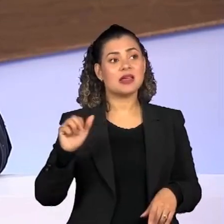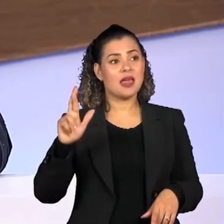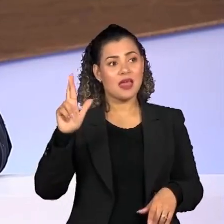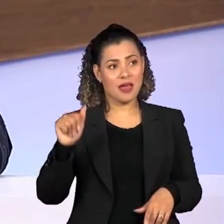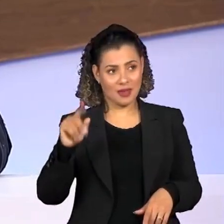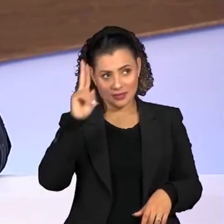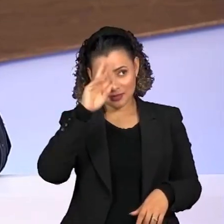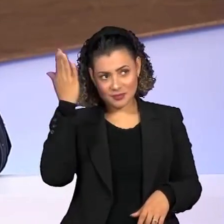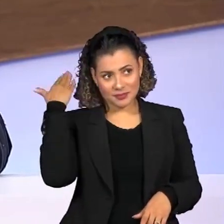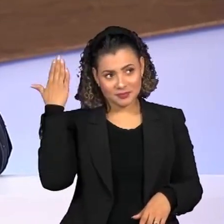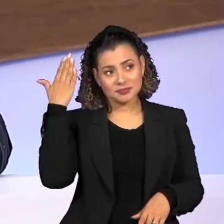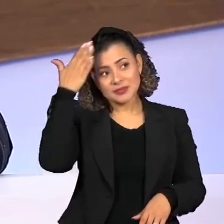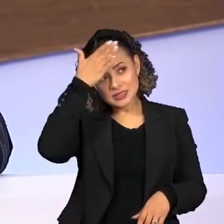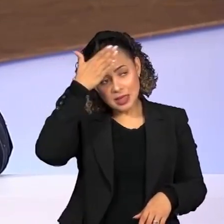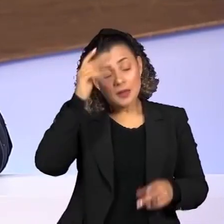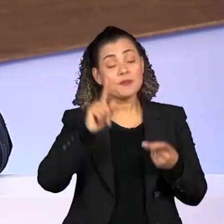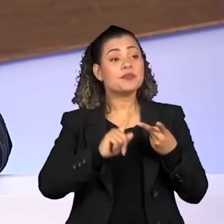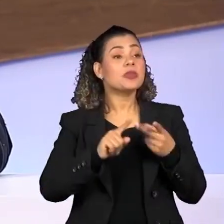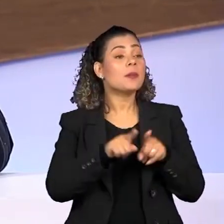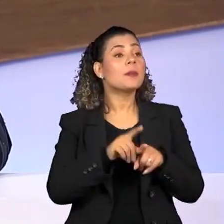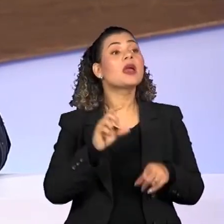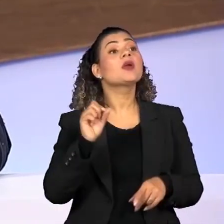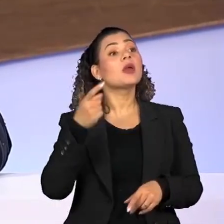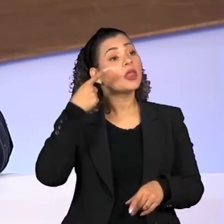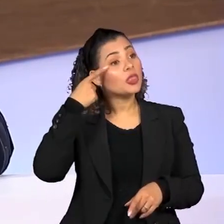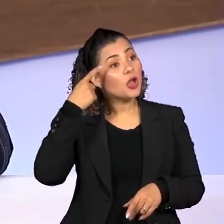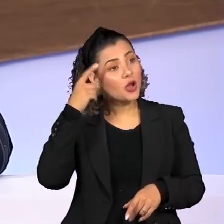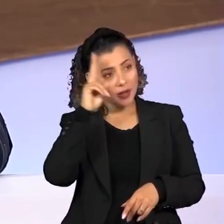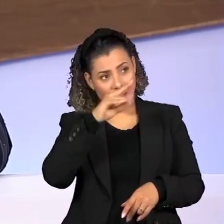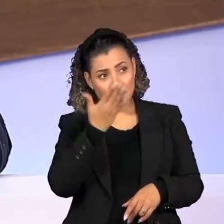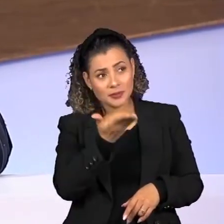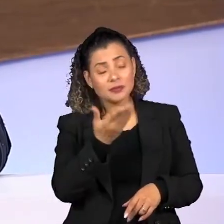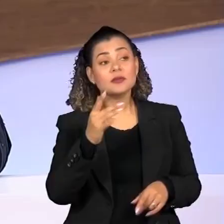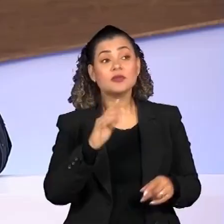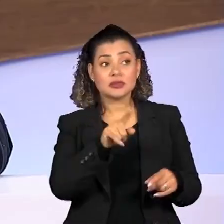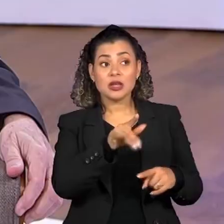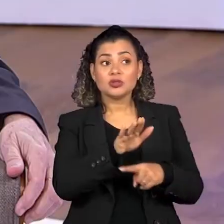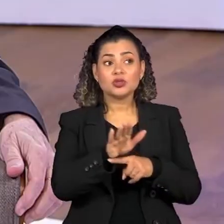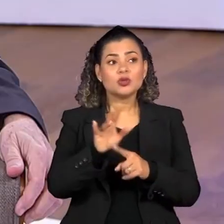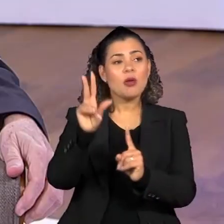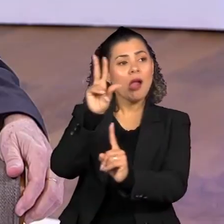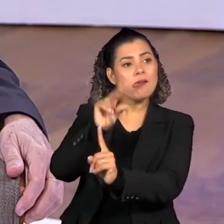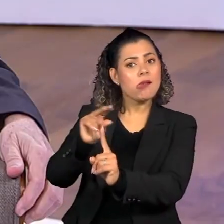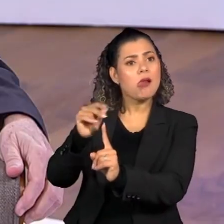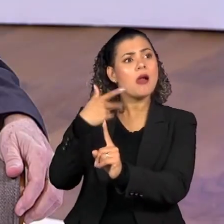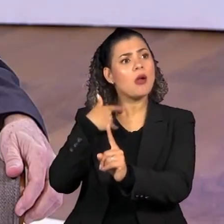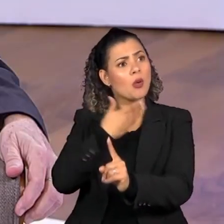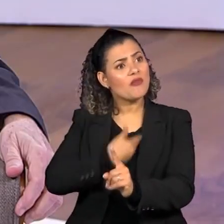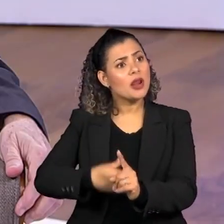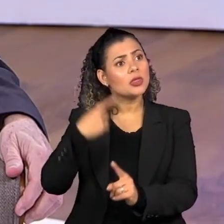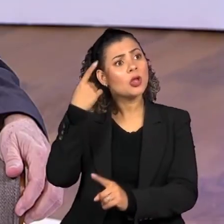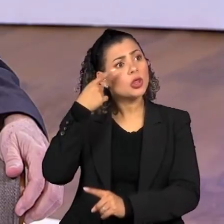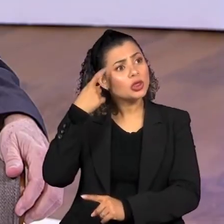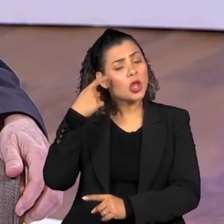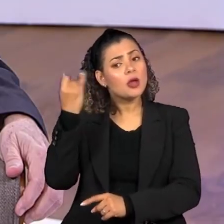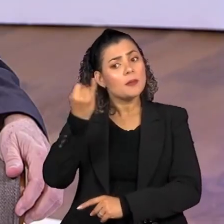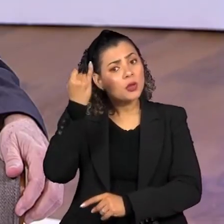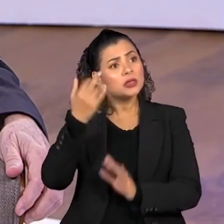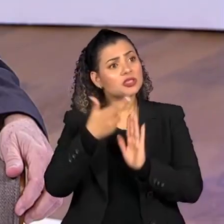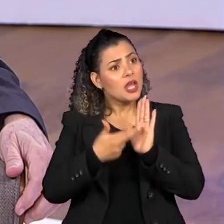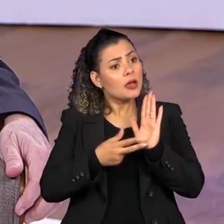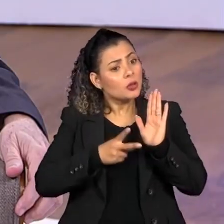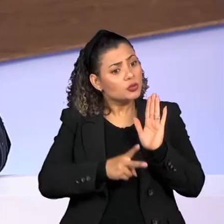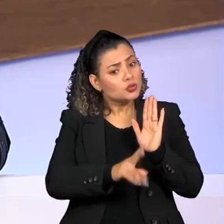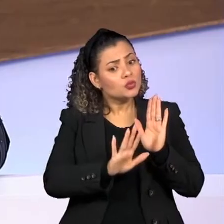eu me lembro que aconteceu com o governador João Dória o senhor mesmo ajudou a convencer o governador de que era importante que que essas regras